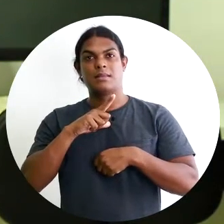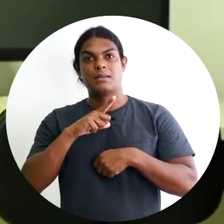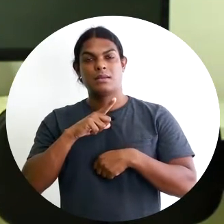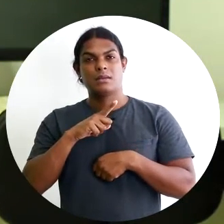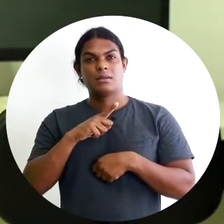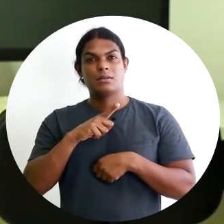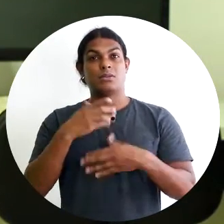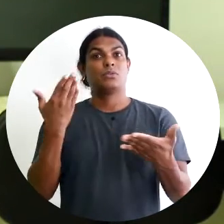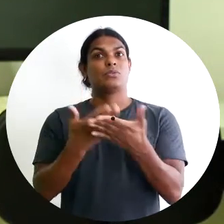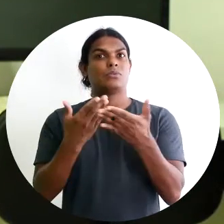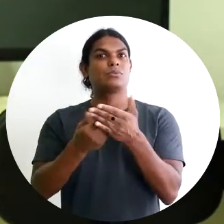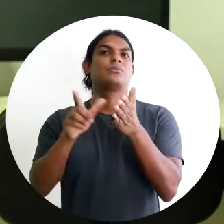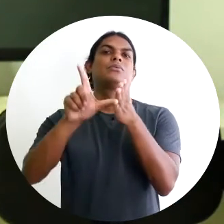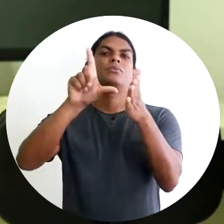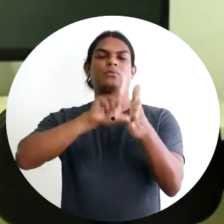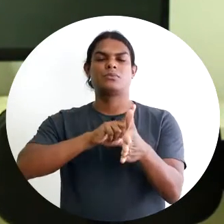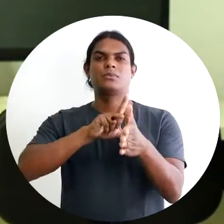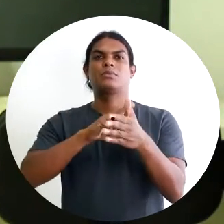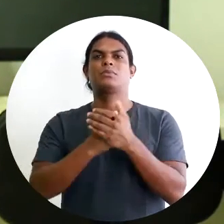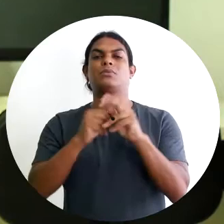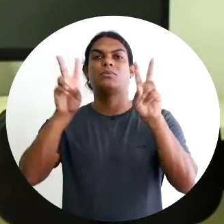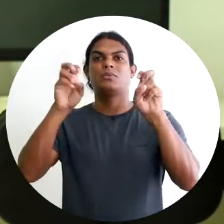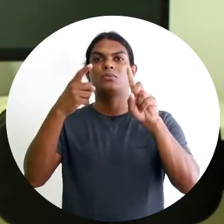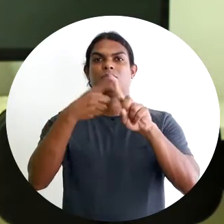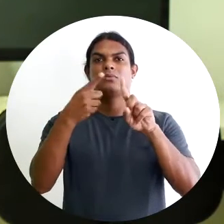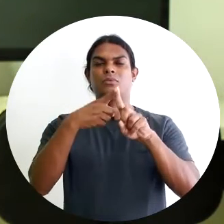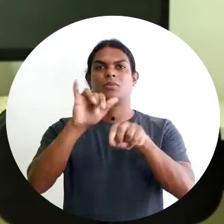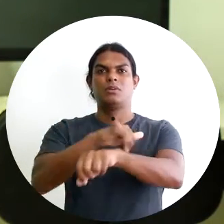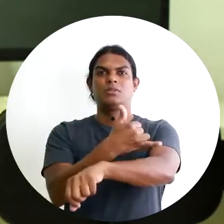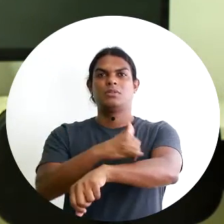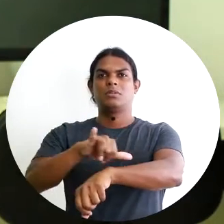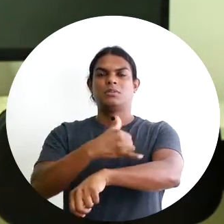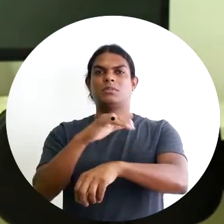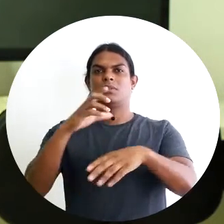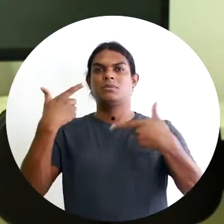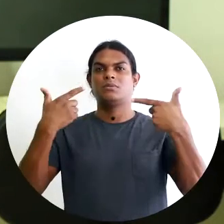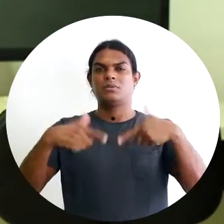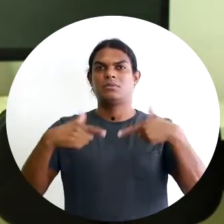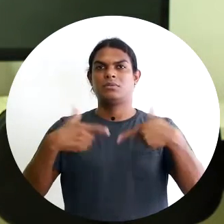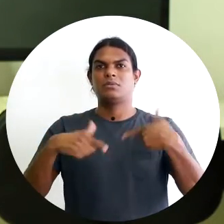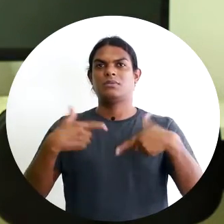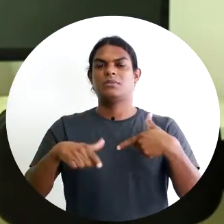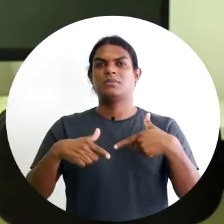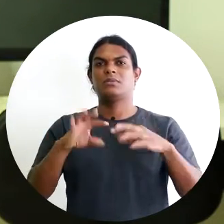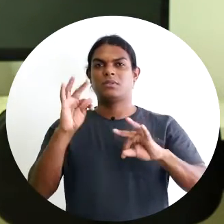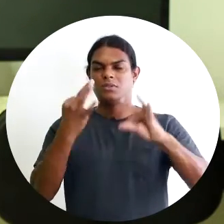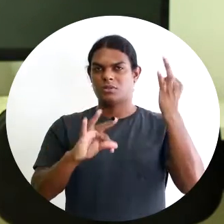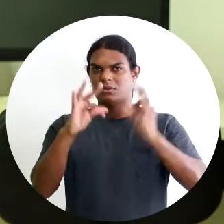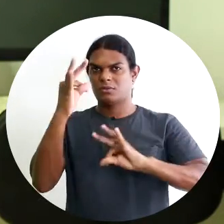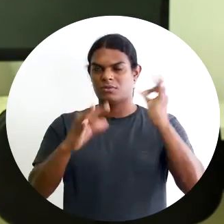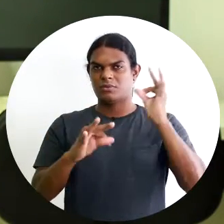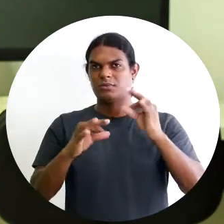1 sobre as estratégias e os serviços de tecnologia assistiva e digital assistiva, ok?